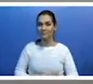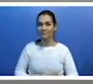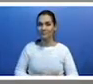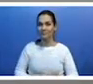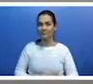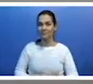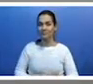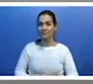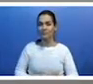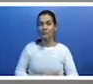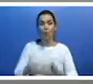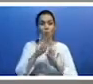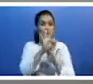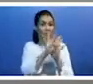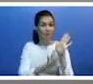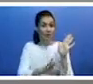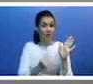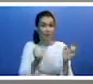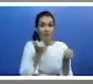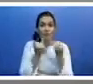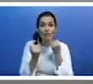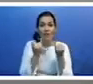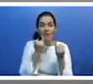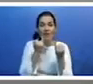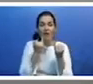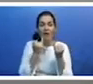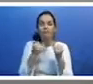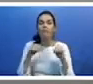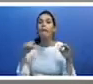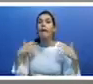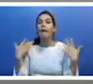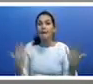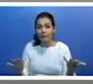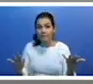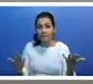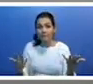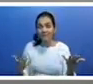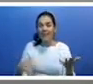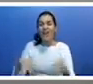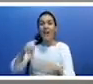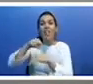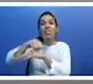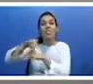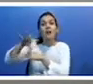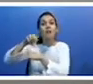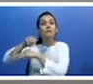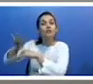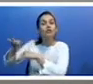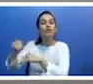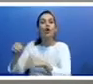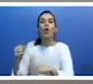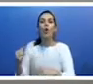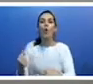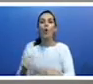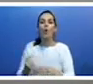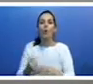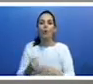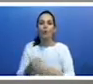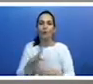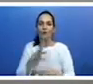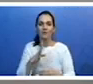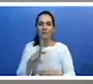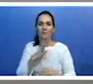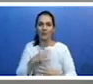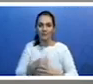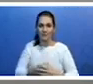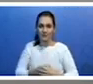Um texto informativo, ele é para nos transmitir conhecimentos, para levar alguma informação. Vocês viram que nós